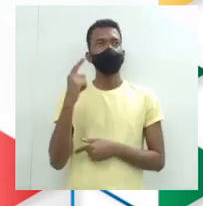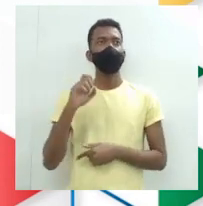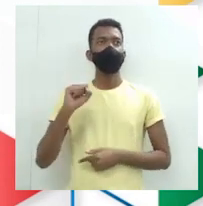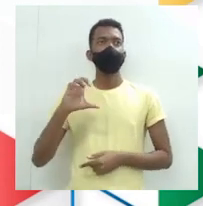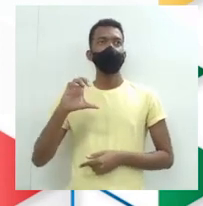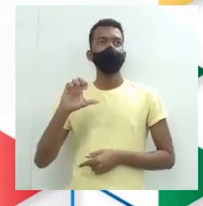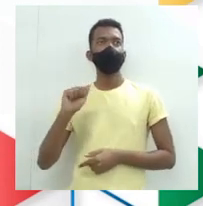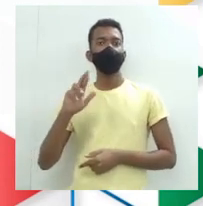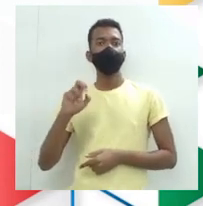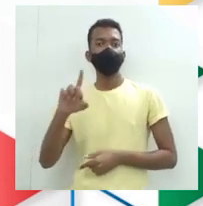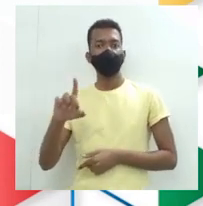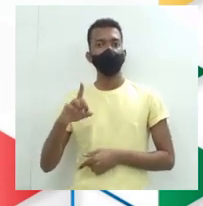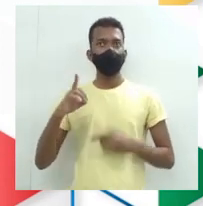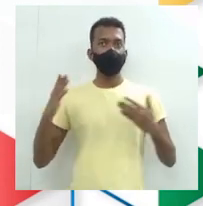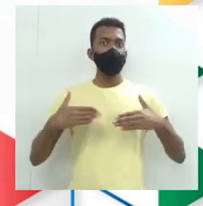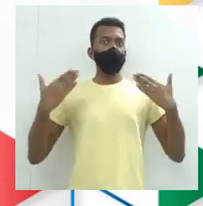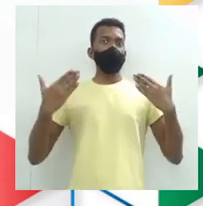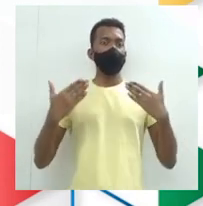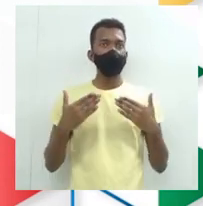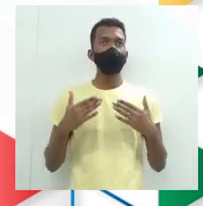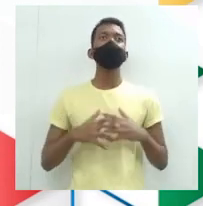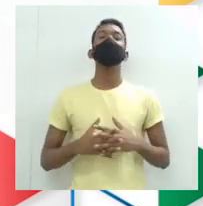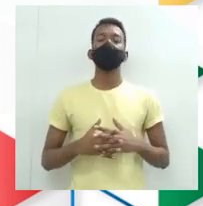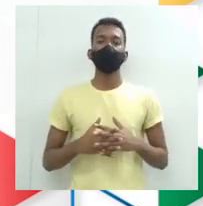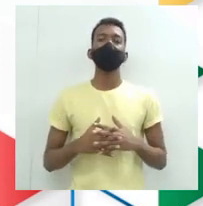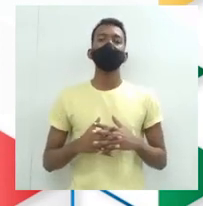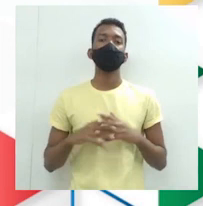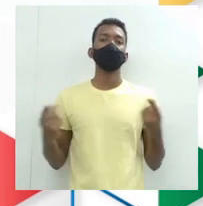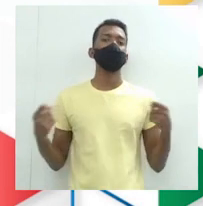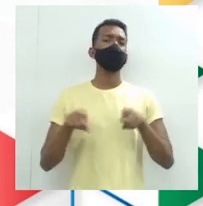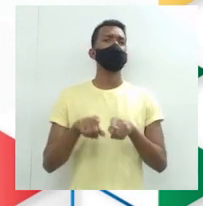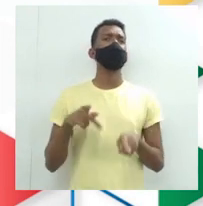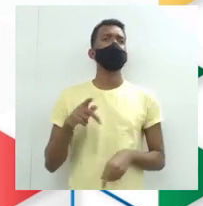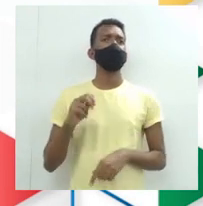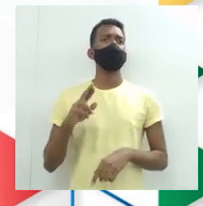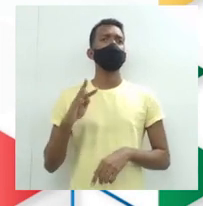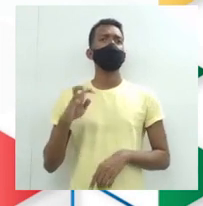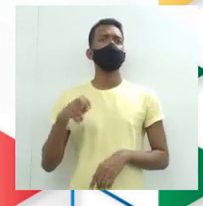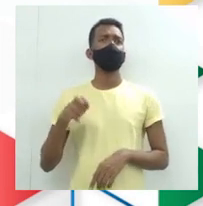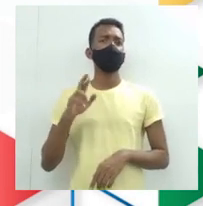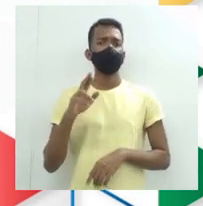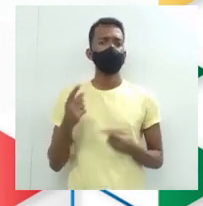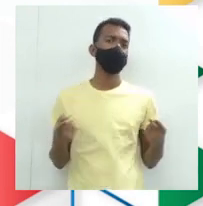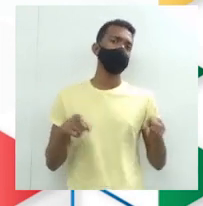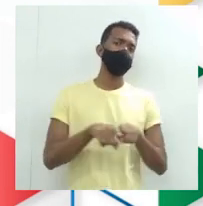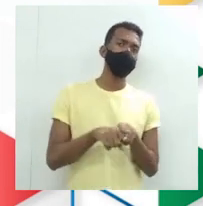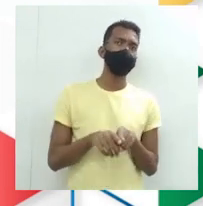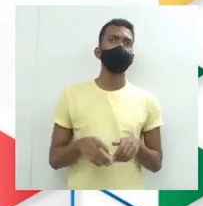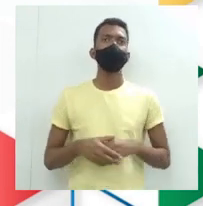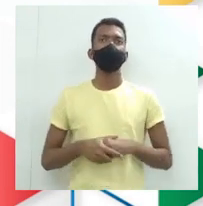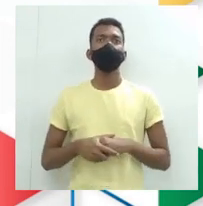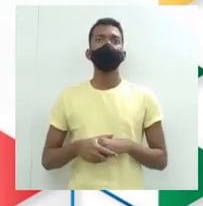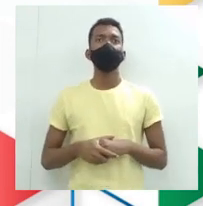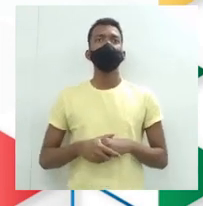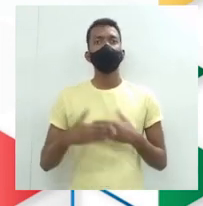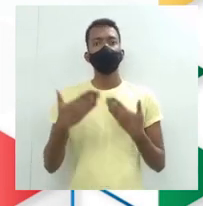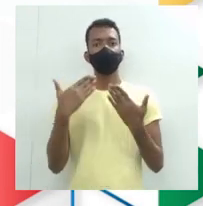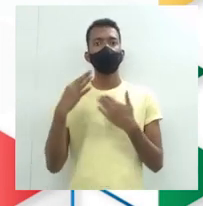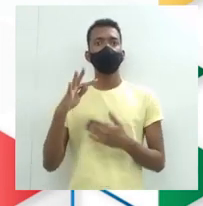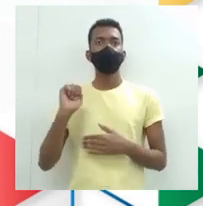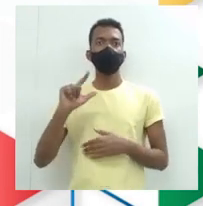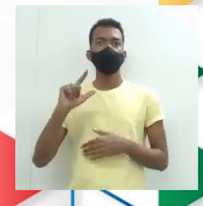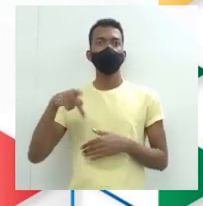scared, assustado, partner, parceiro, parceira ou companheiro, talk, para